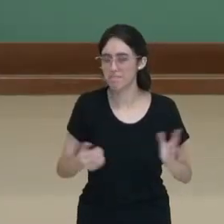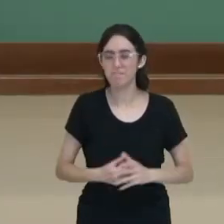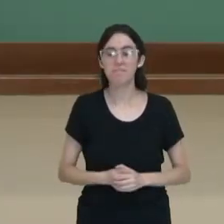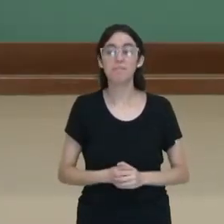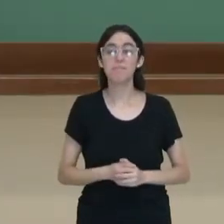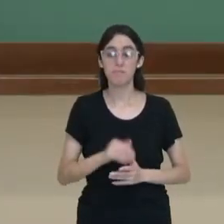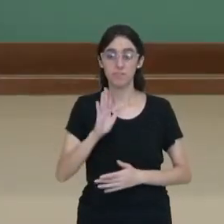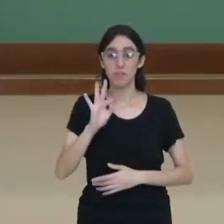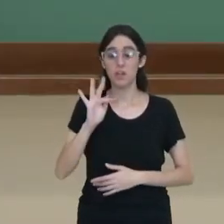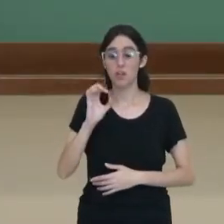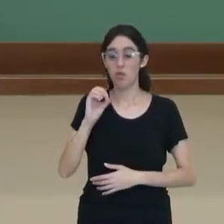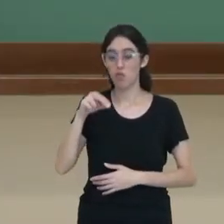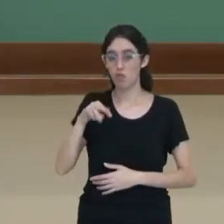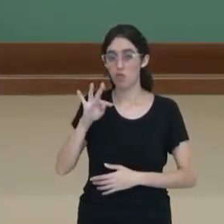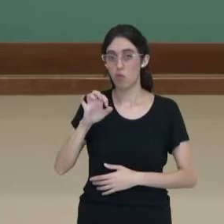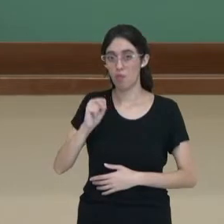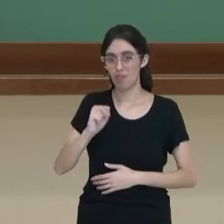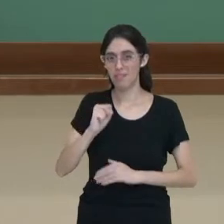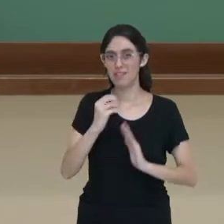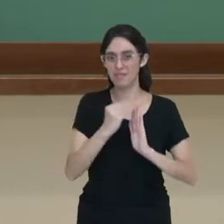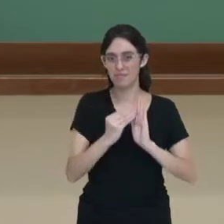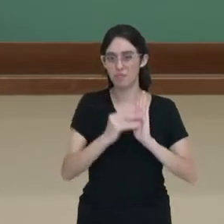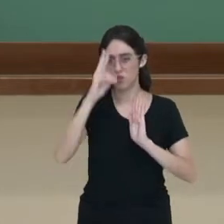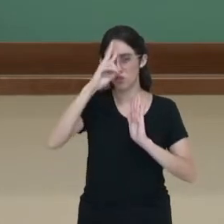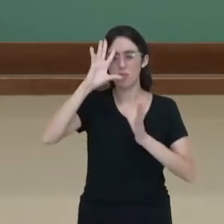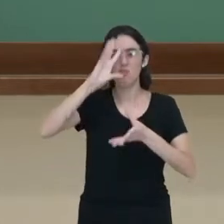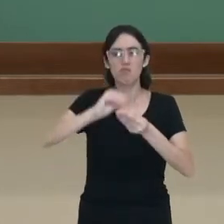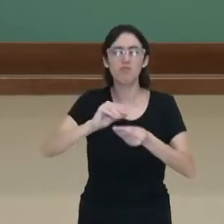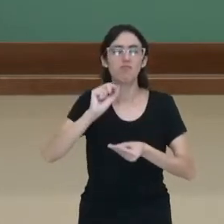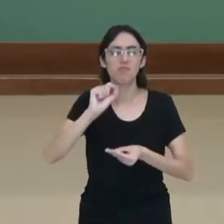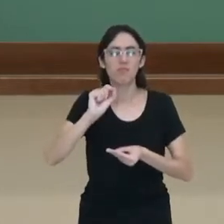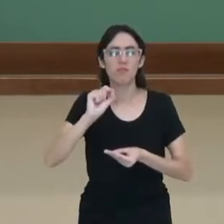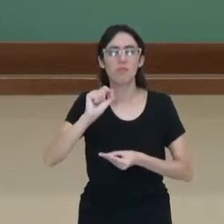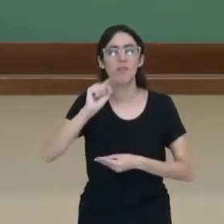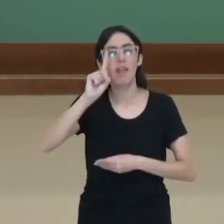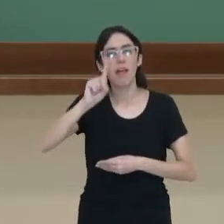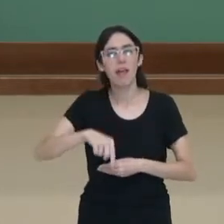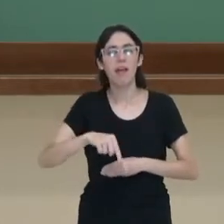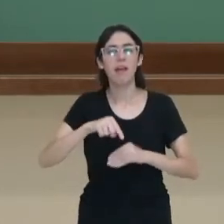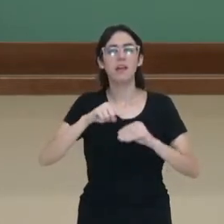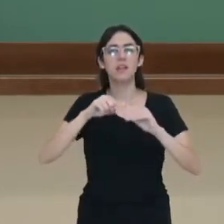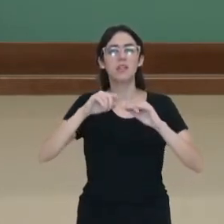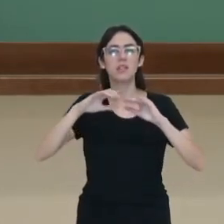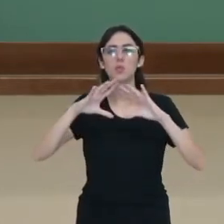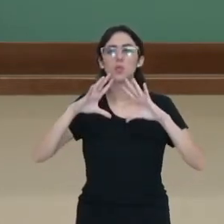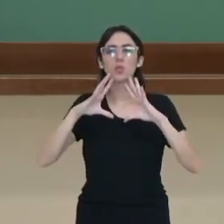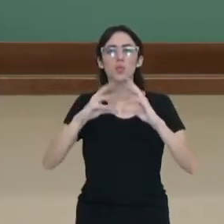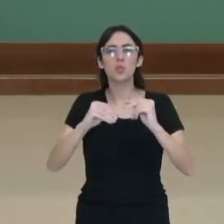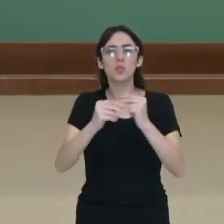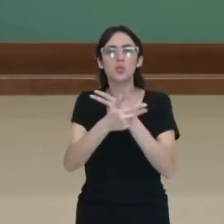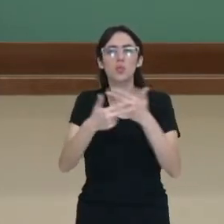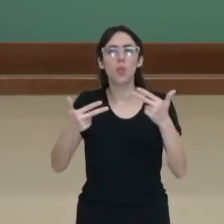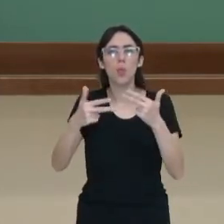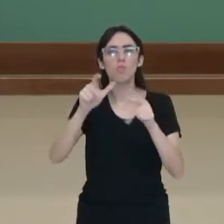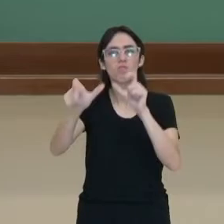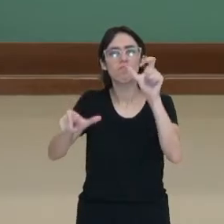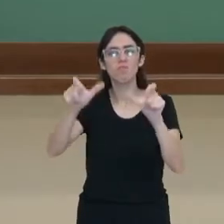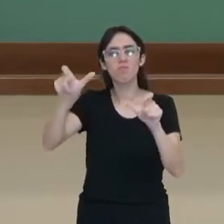Fontes históricas, resumidamente, seria tudo aquilo que os seres humanos deixaram no